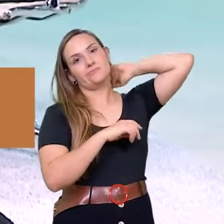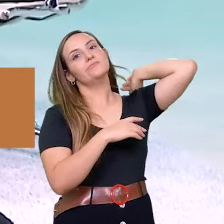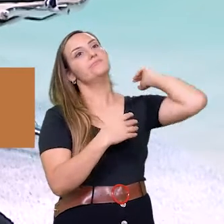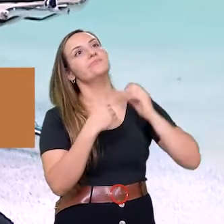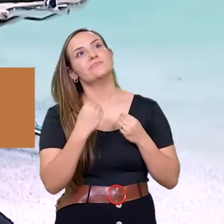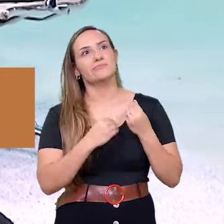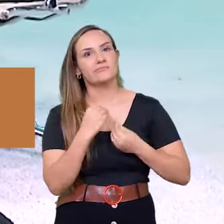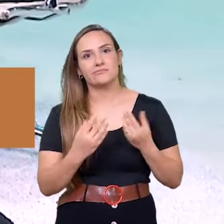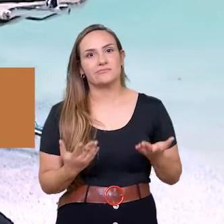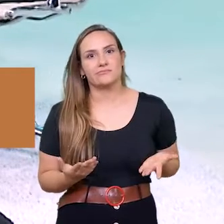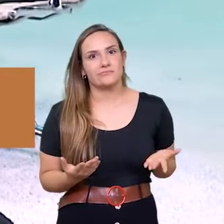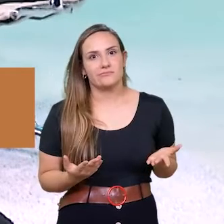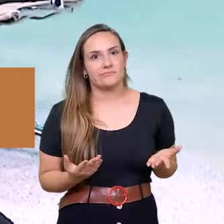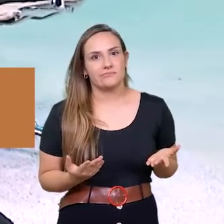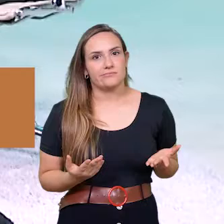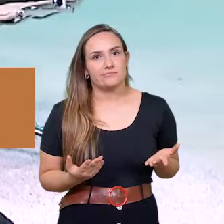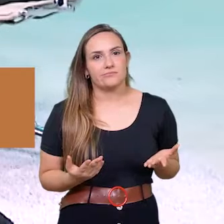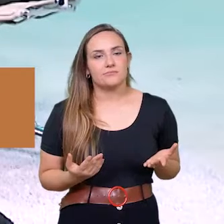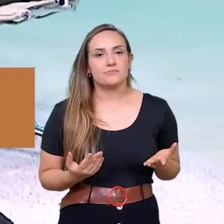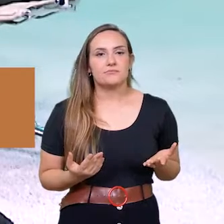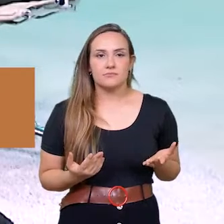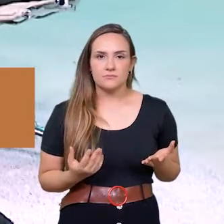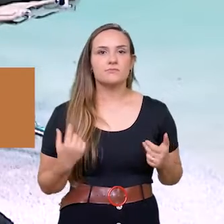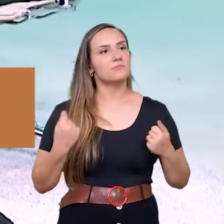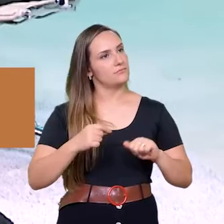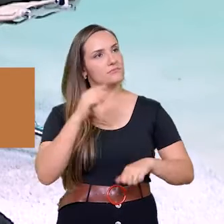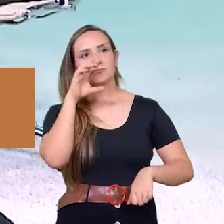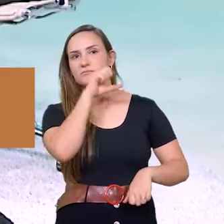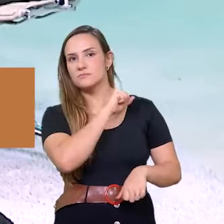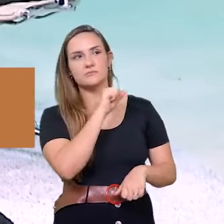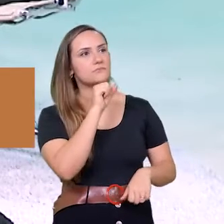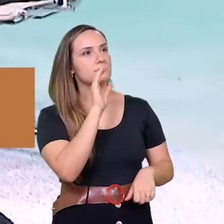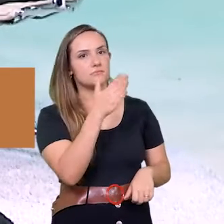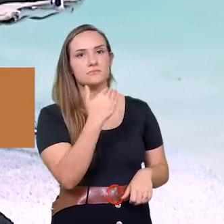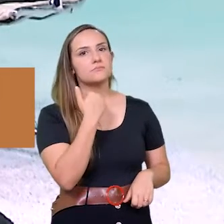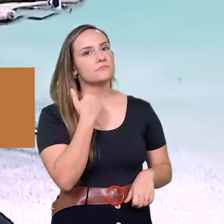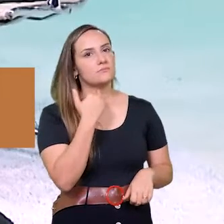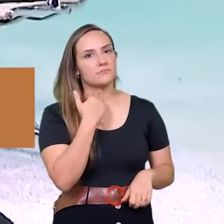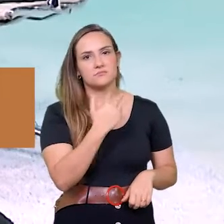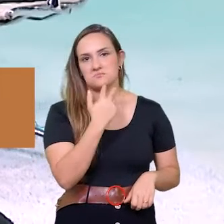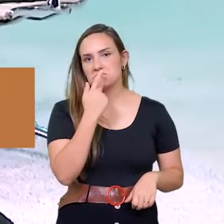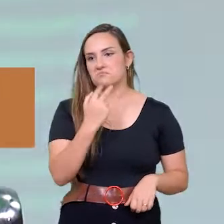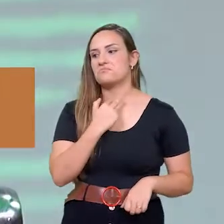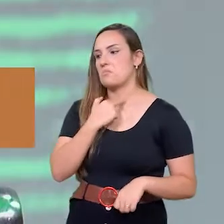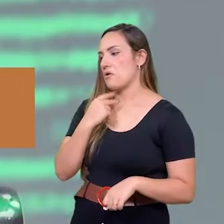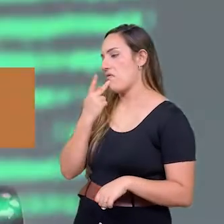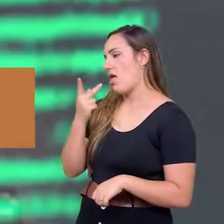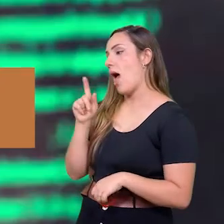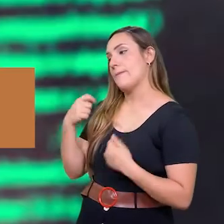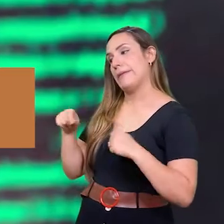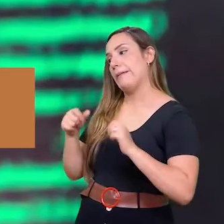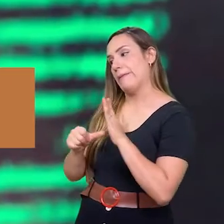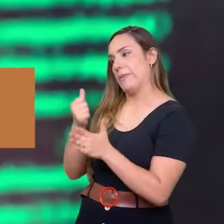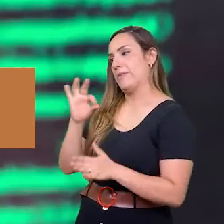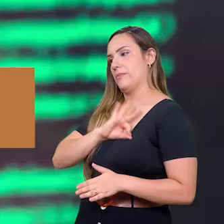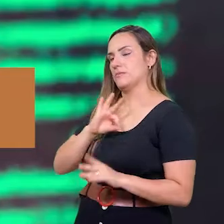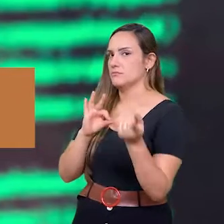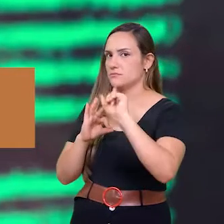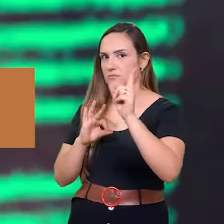pode exigir esse tipo de formalidade. Ele tem que atender o seu pedido, você está afirmando que fez uma